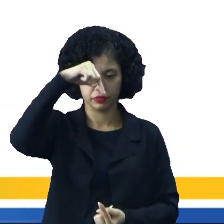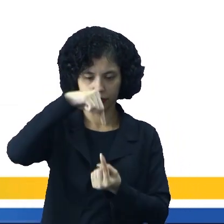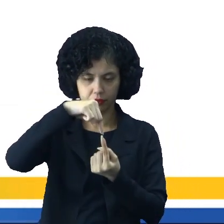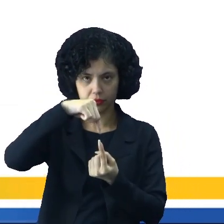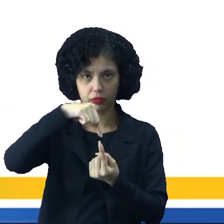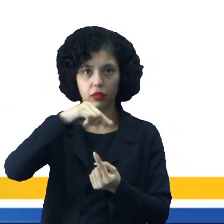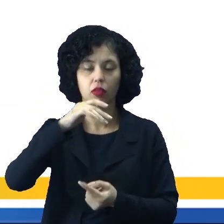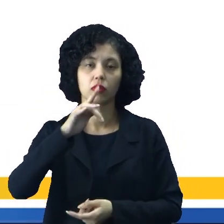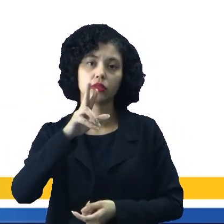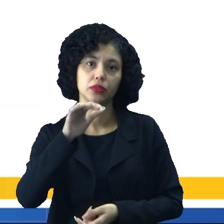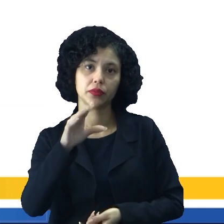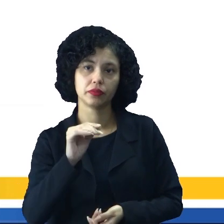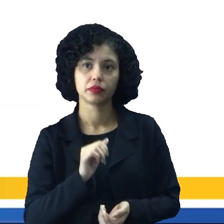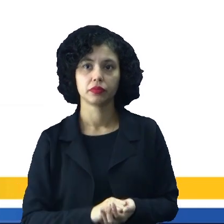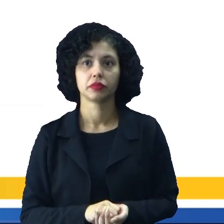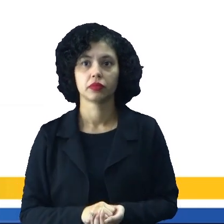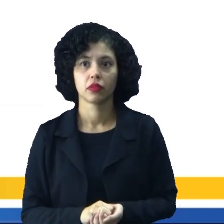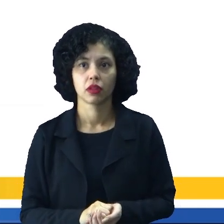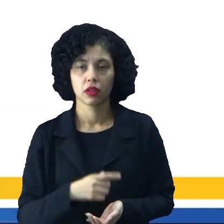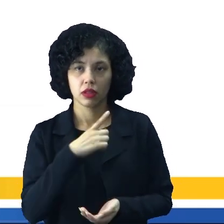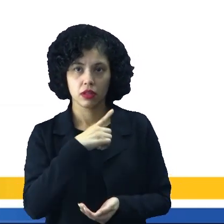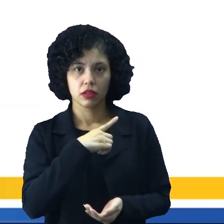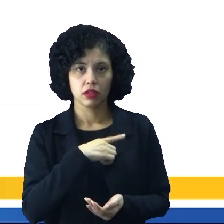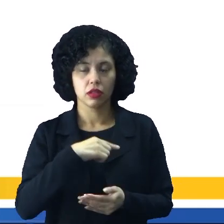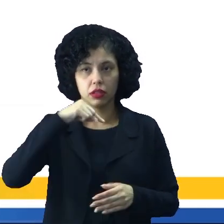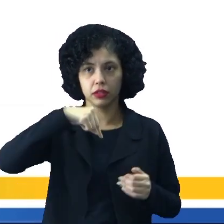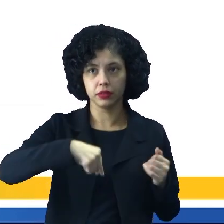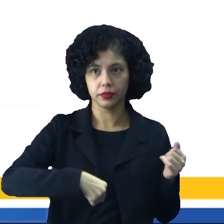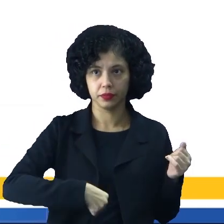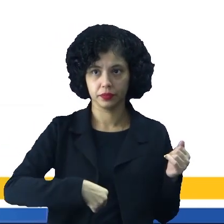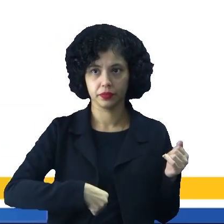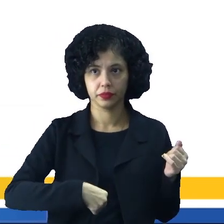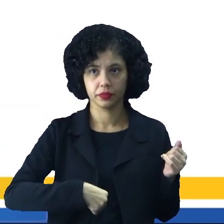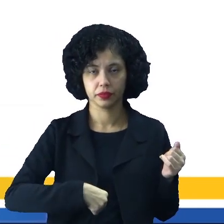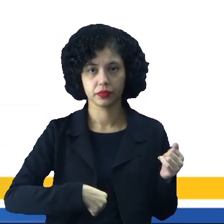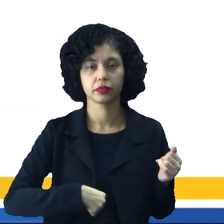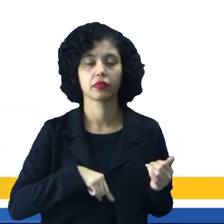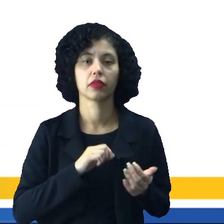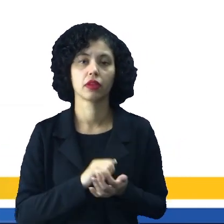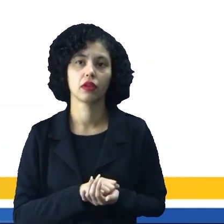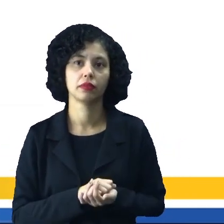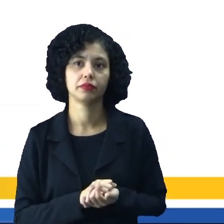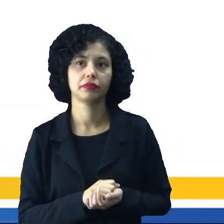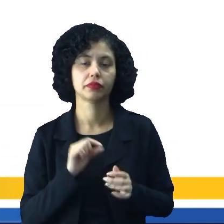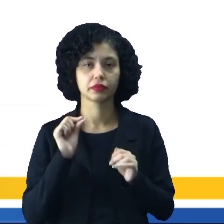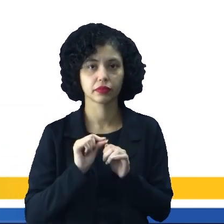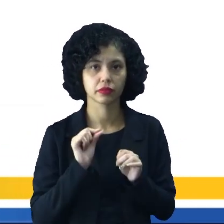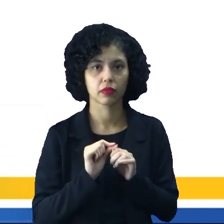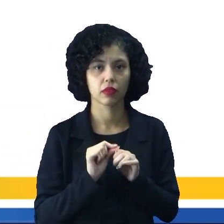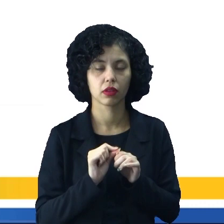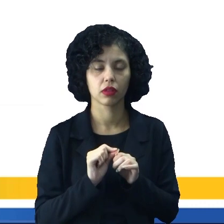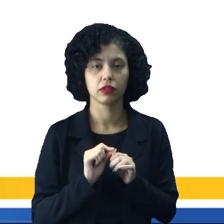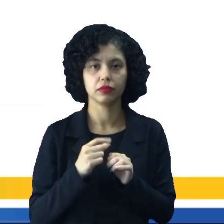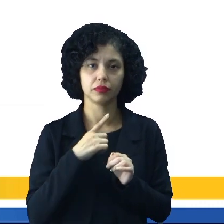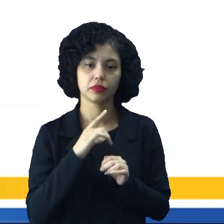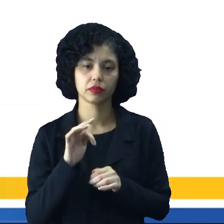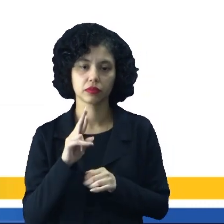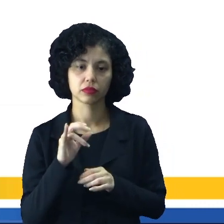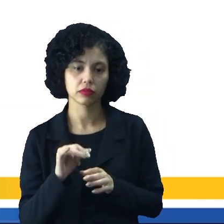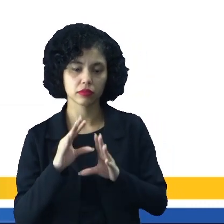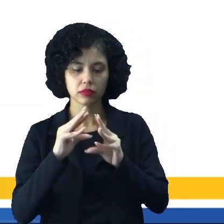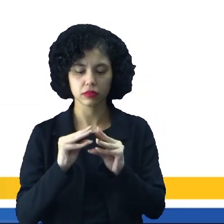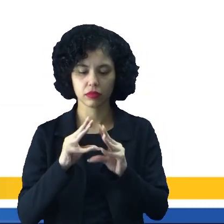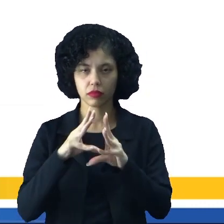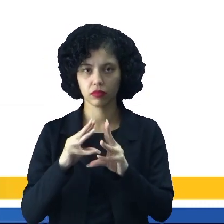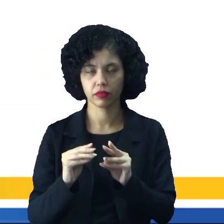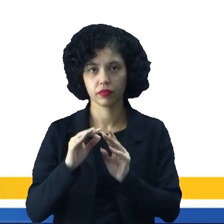o estômago. O bolo alimentar atinge o estômago graças às contrações do músculo liso que forma com o esôfago. Essas contrações são